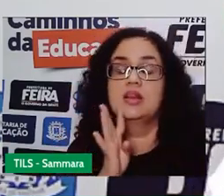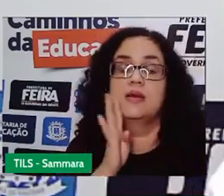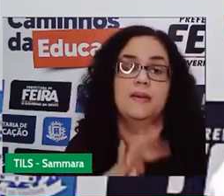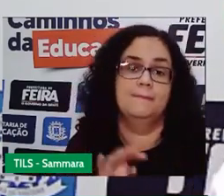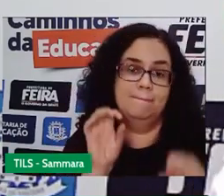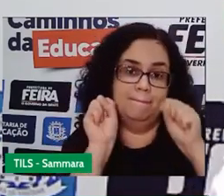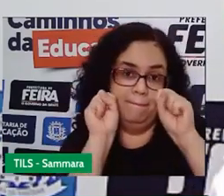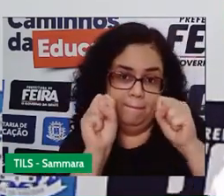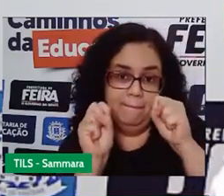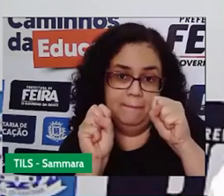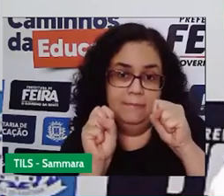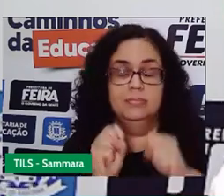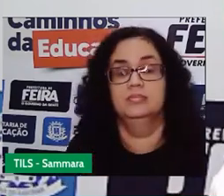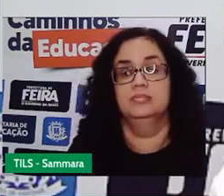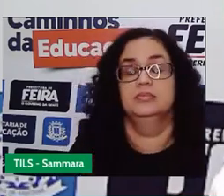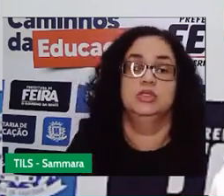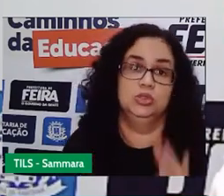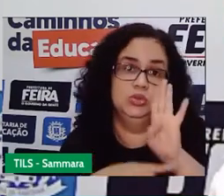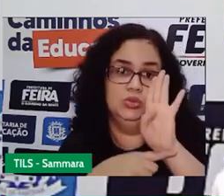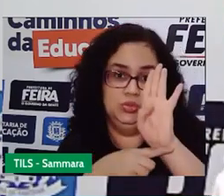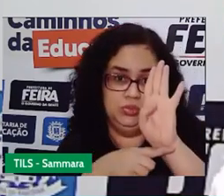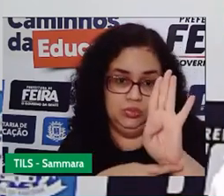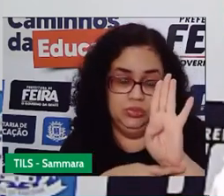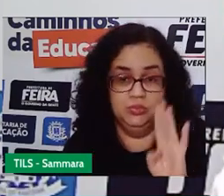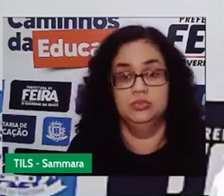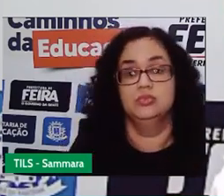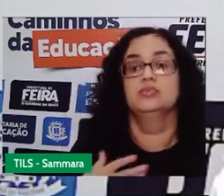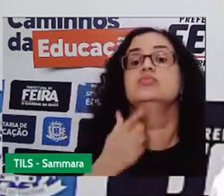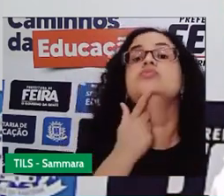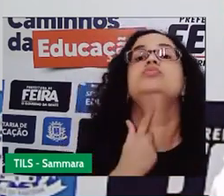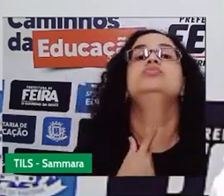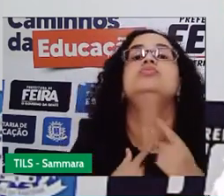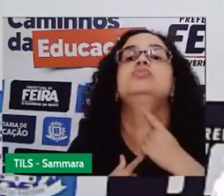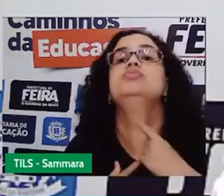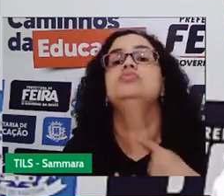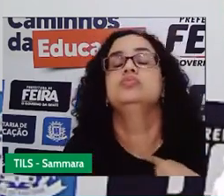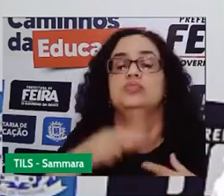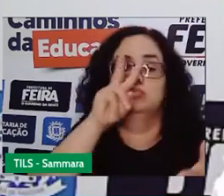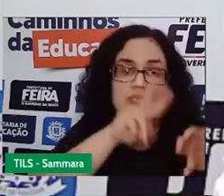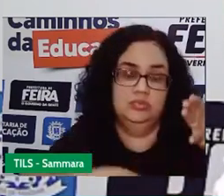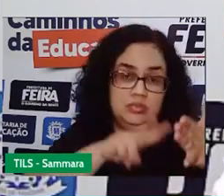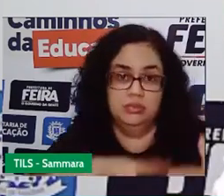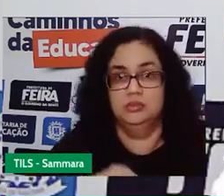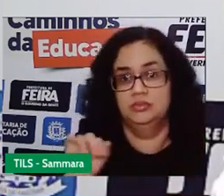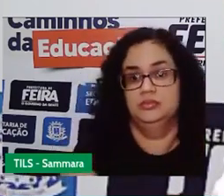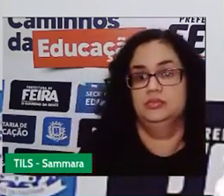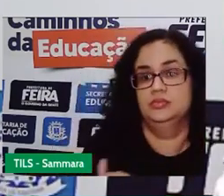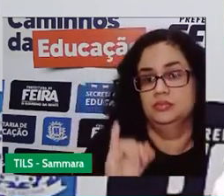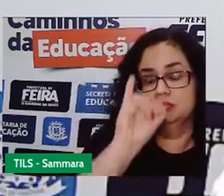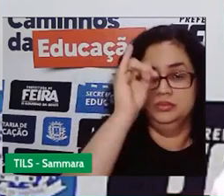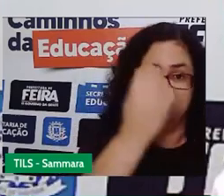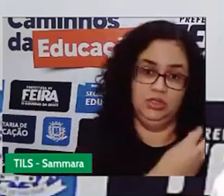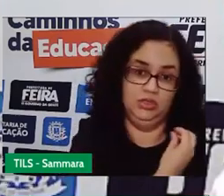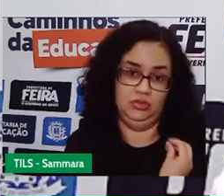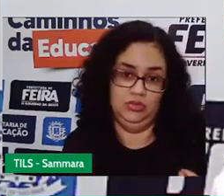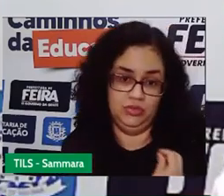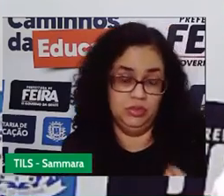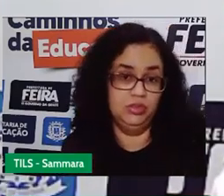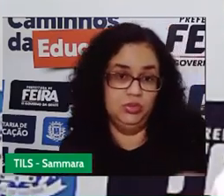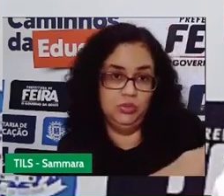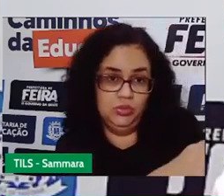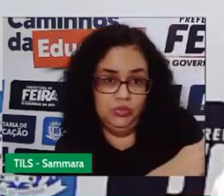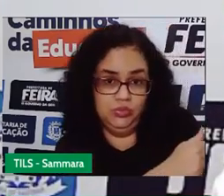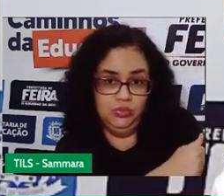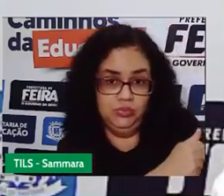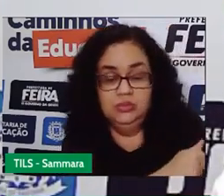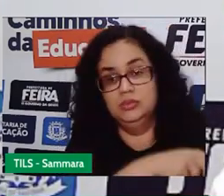tão importante para a vida de qualquer estudante, para a vida de qualquer pessoa. Então vamos lá, fique de olho na atividade que a sua pró, o